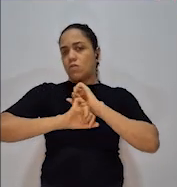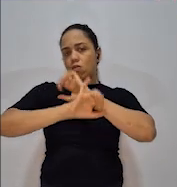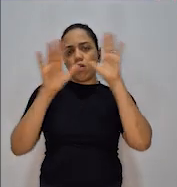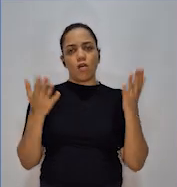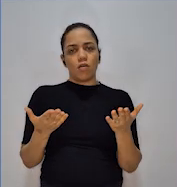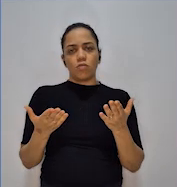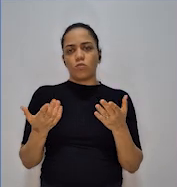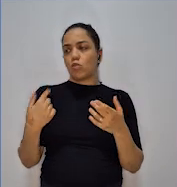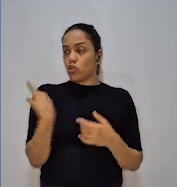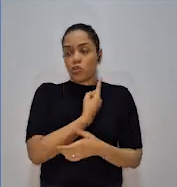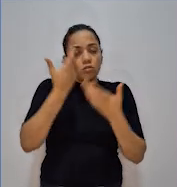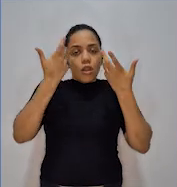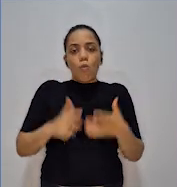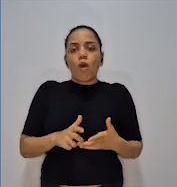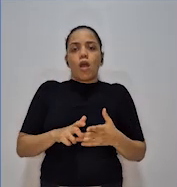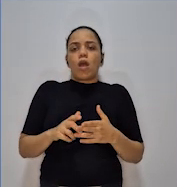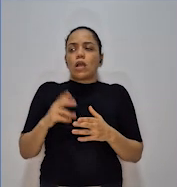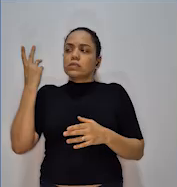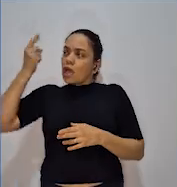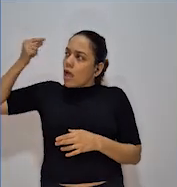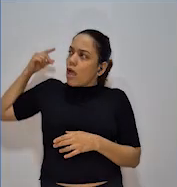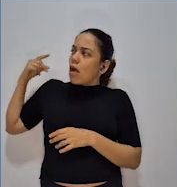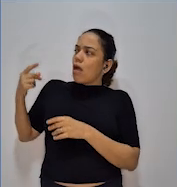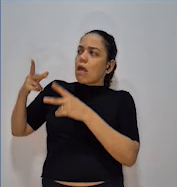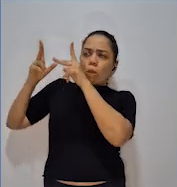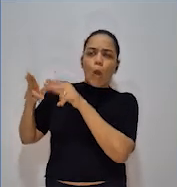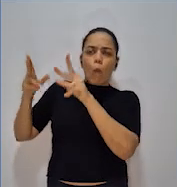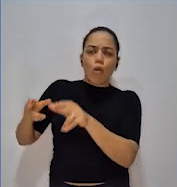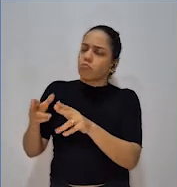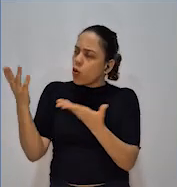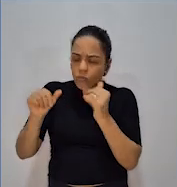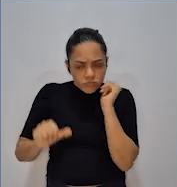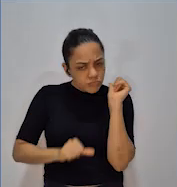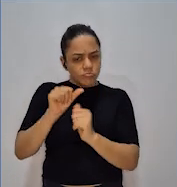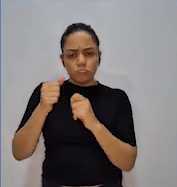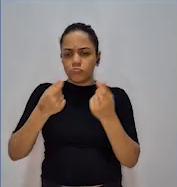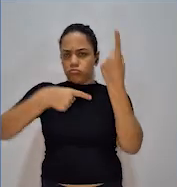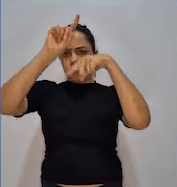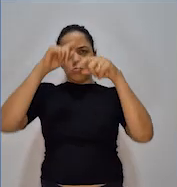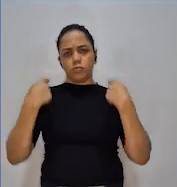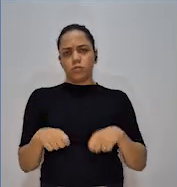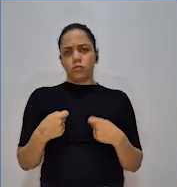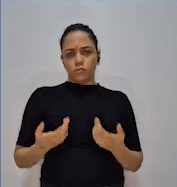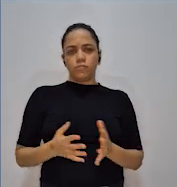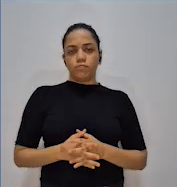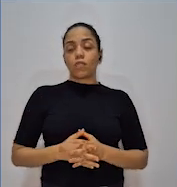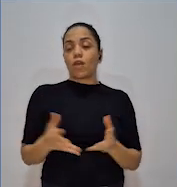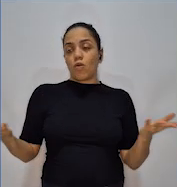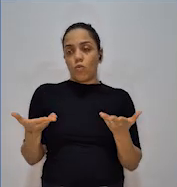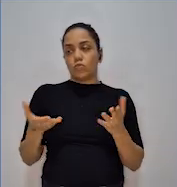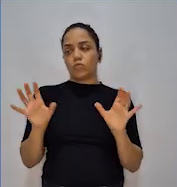gente já aprendeu com isso. Então, para a gente ir aí caminhando para a nossa oportunidade da nossa roda de